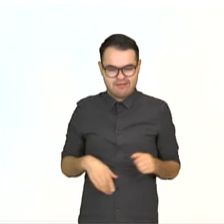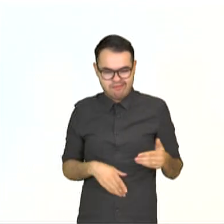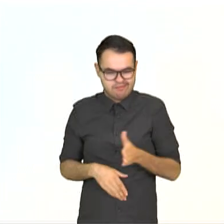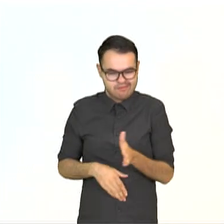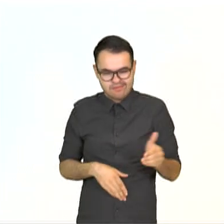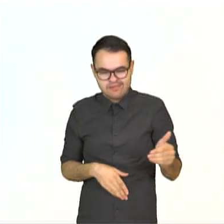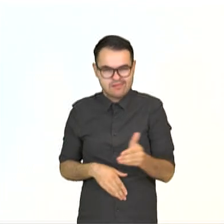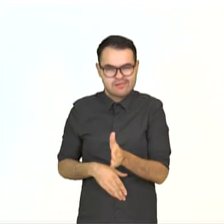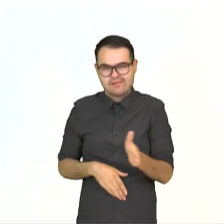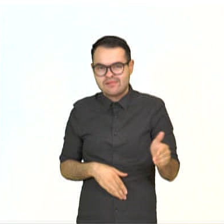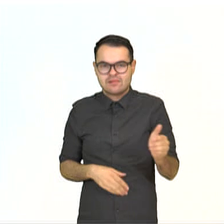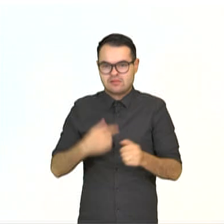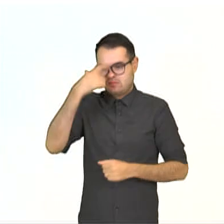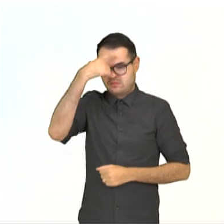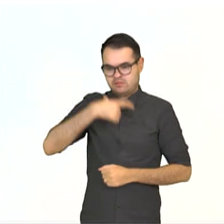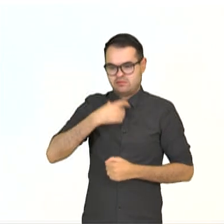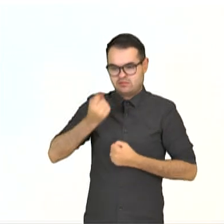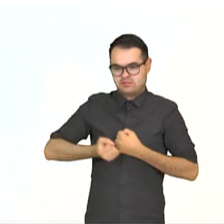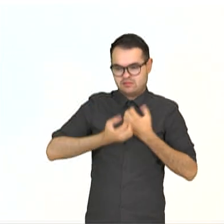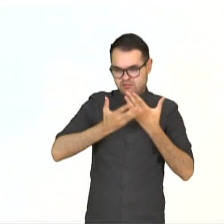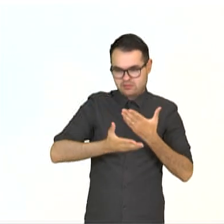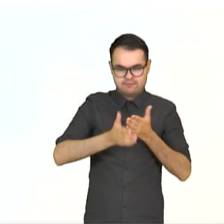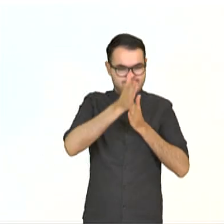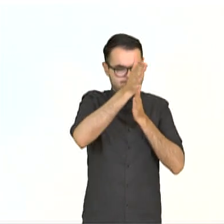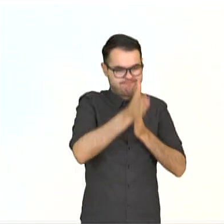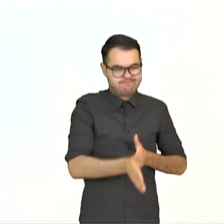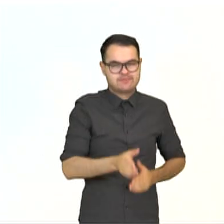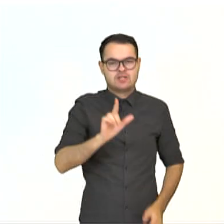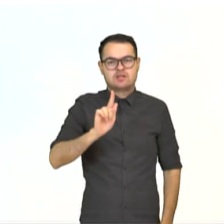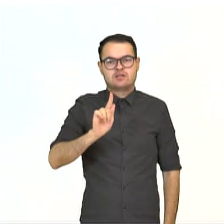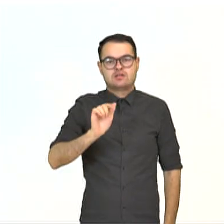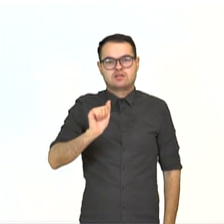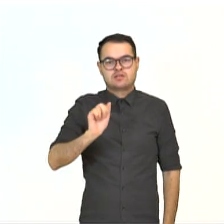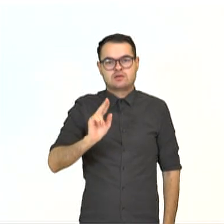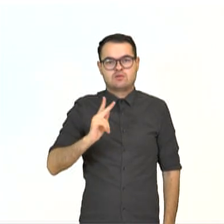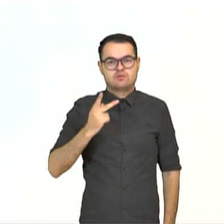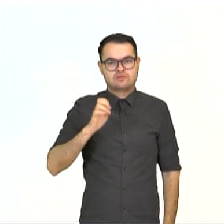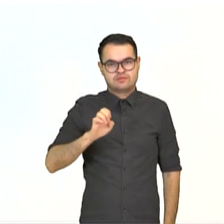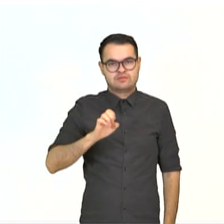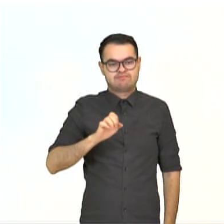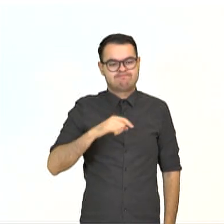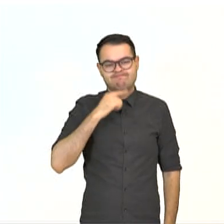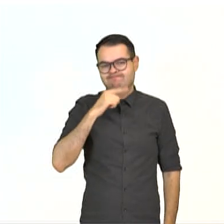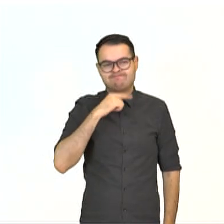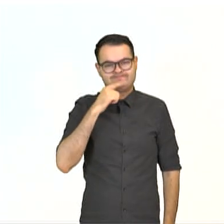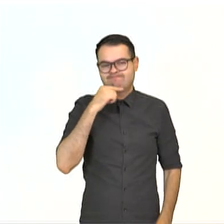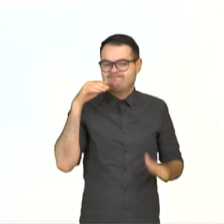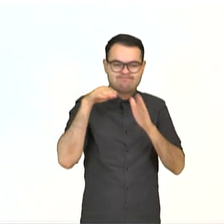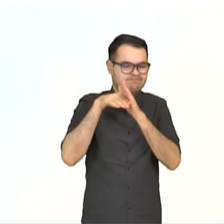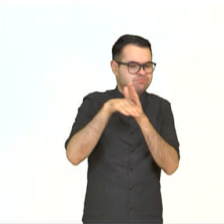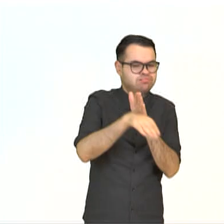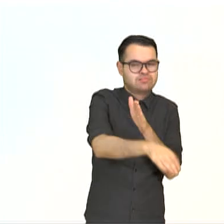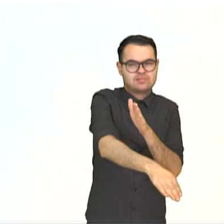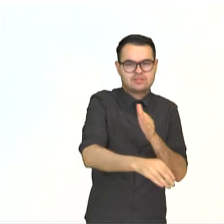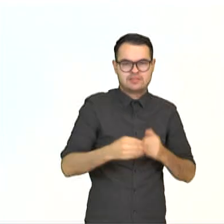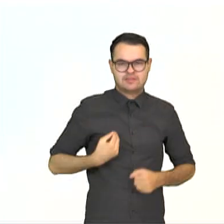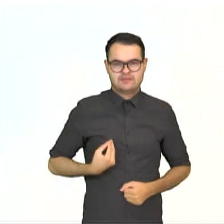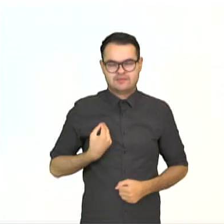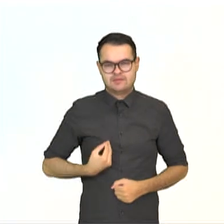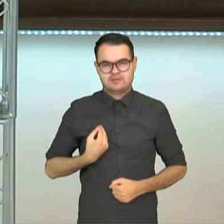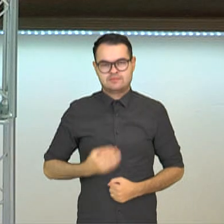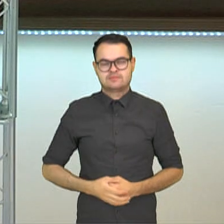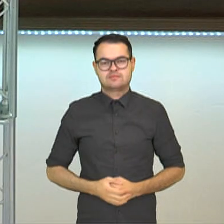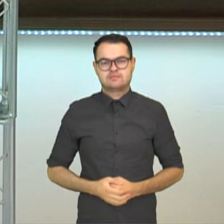eu lírico sente-se predestinado a ser ghost. Ou seja, alguém que não vai dar certo na vida. Então por que é que